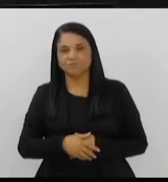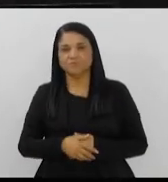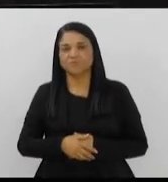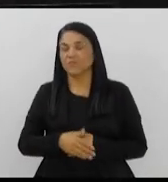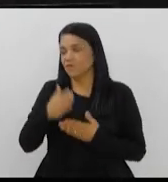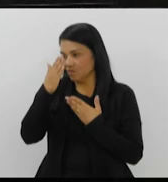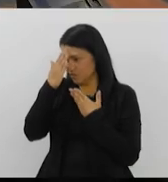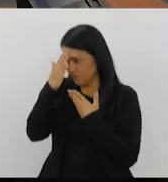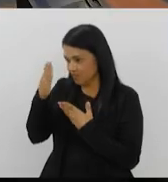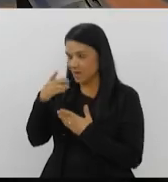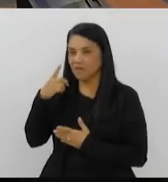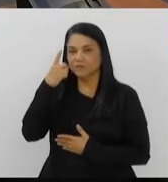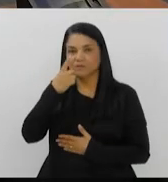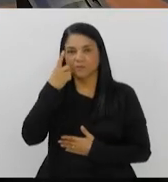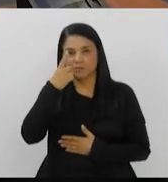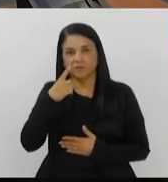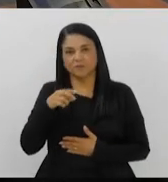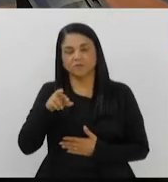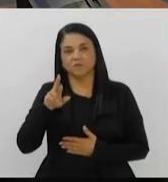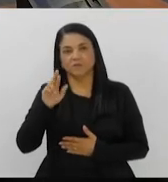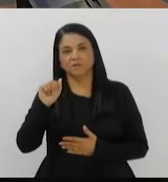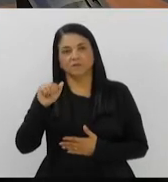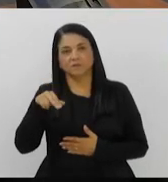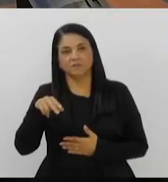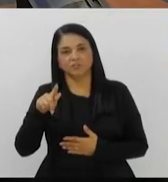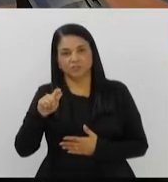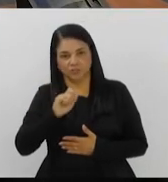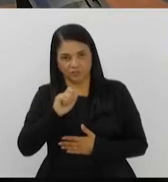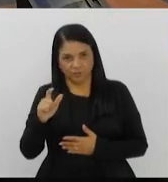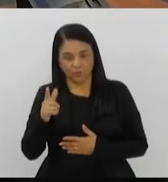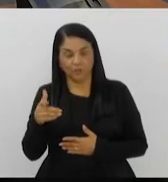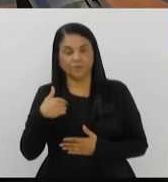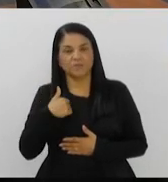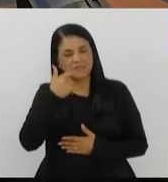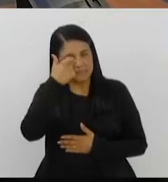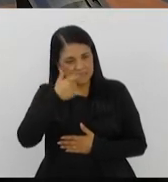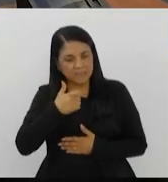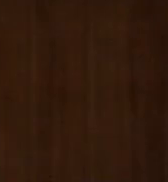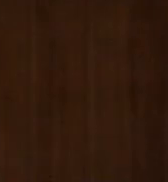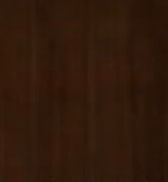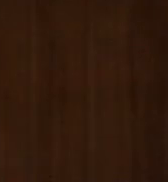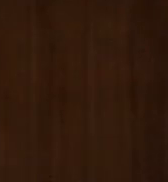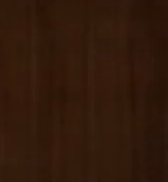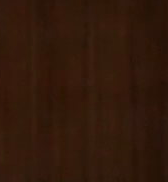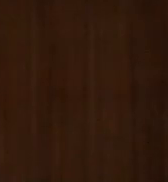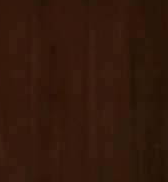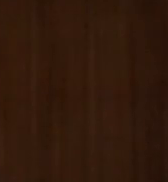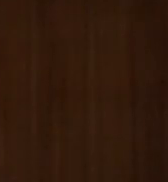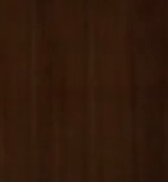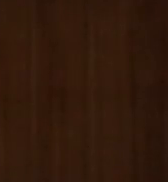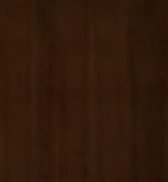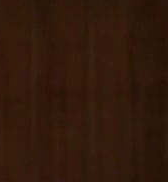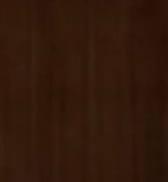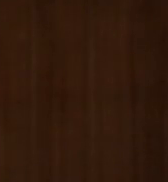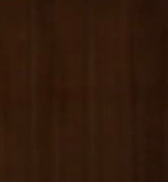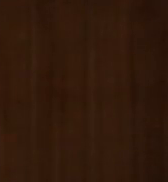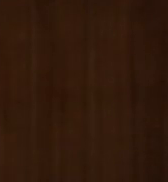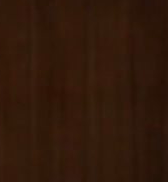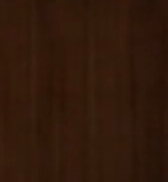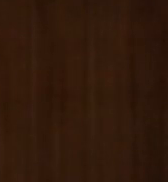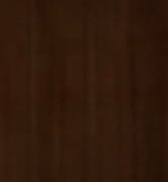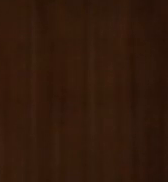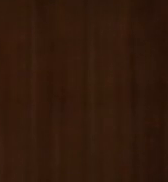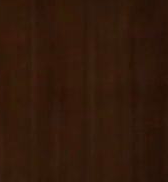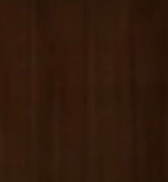Obrigado pela parte, deputado Thiago Rangel. Todos sabem que eu sou do mesmo partido do governador, porém eu sou crítico